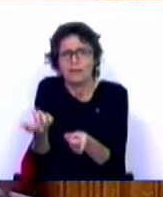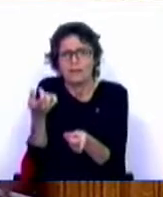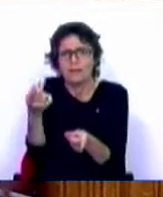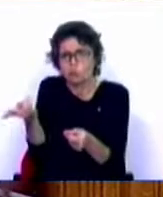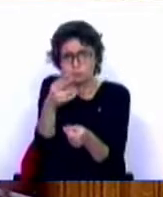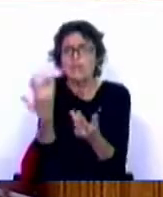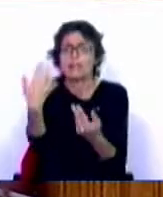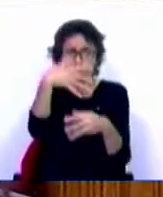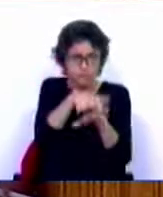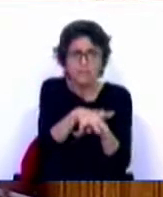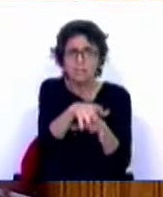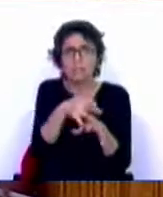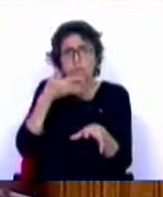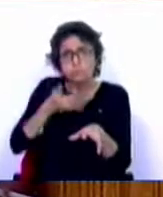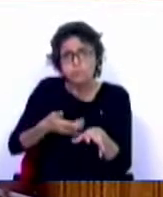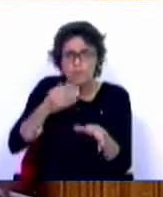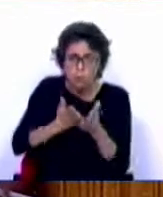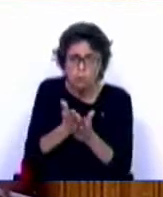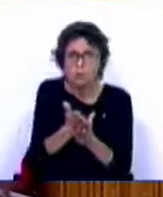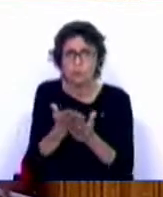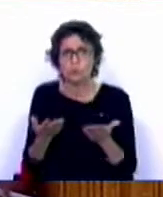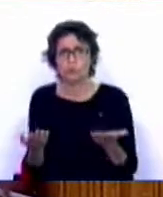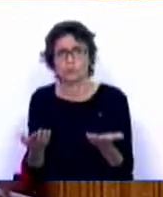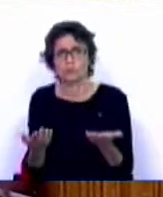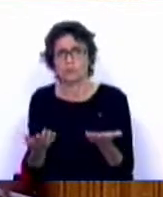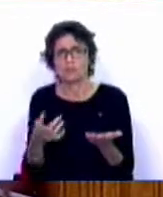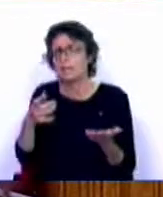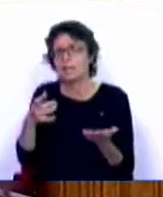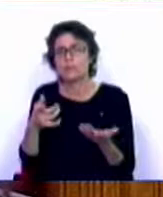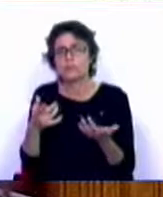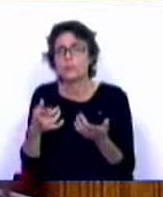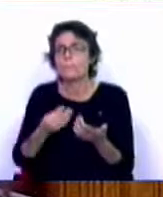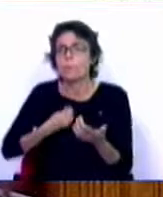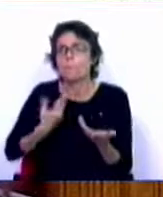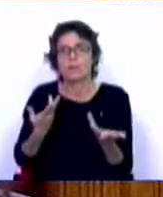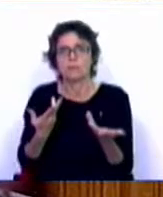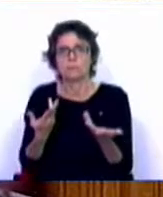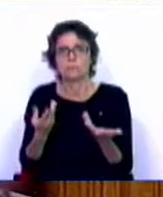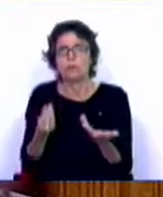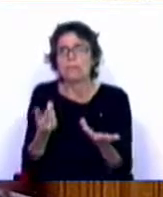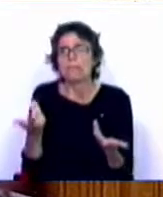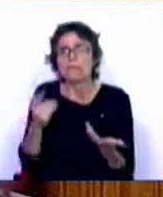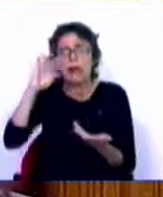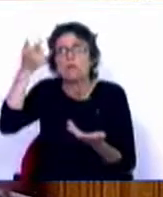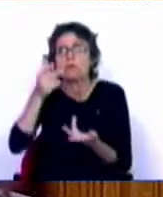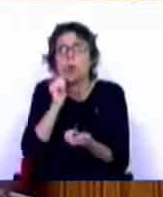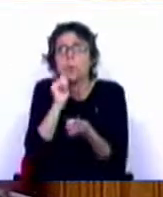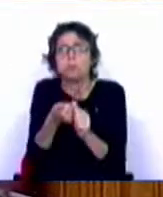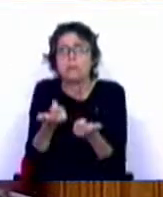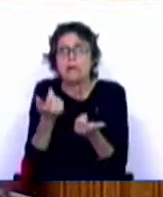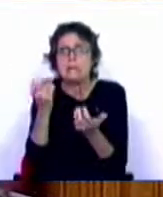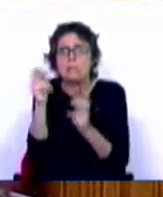sempre sustenta as teses dos que não querem mudar, que é o medo. O futuro é incerto. O futuro é